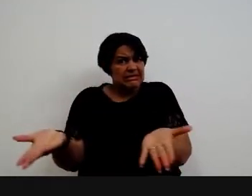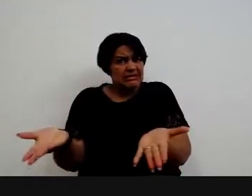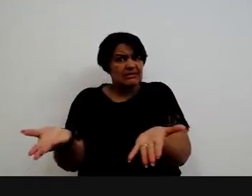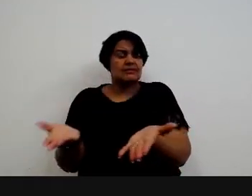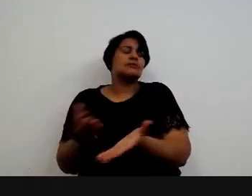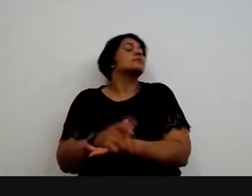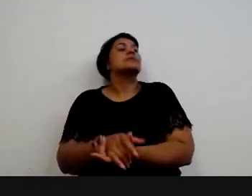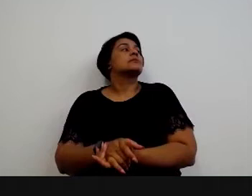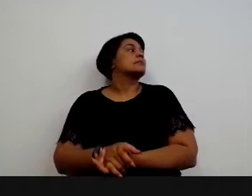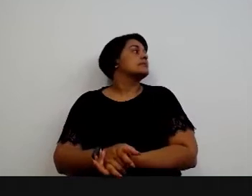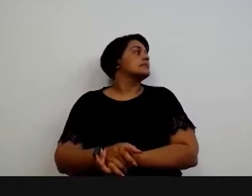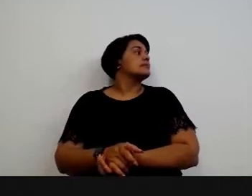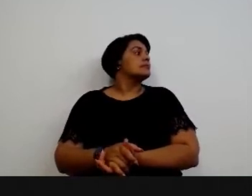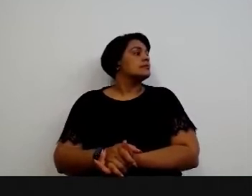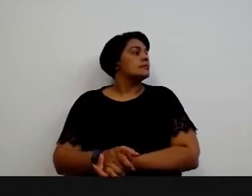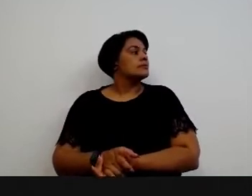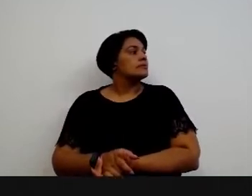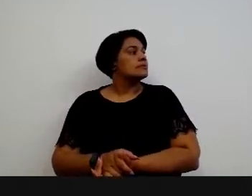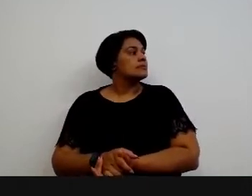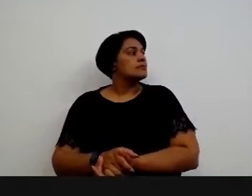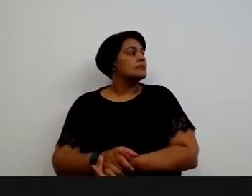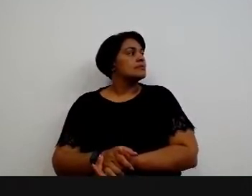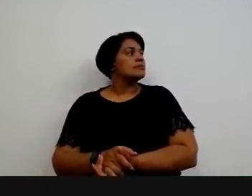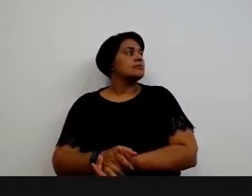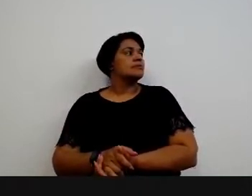desenvolvimento, né? Deixa eu só beber uma aguinha aqui.